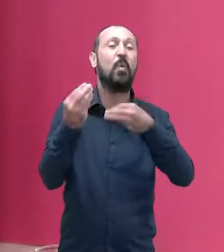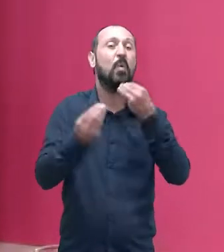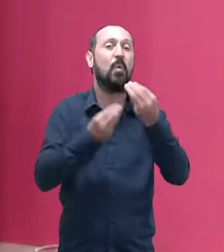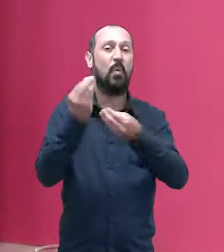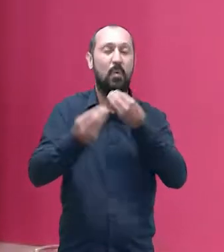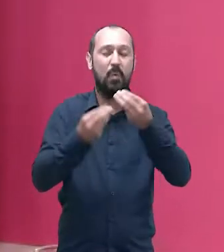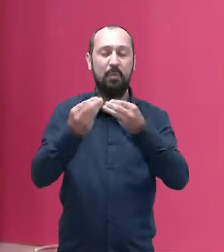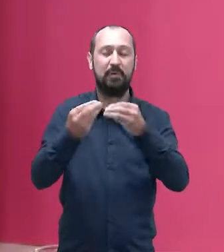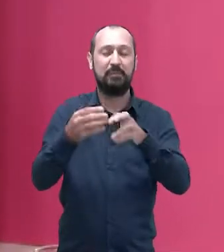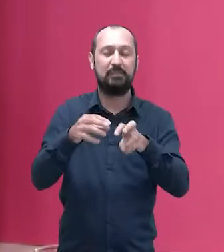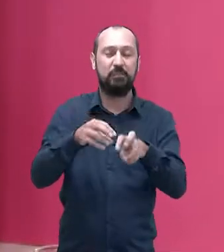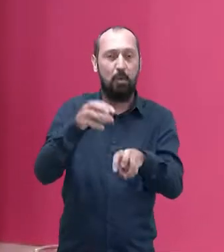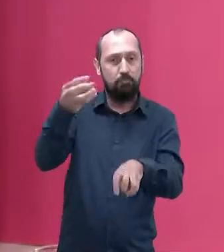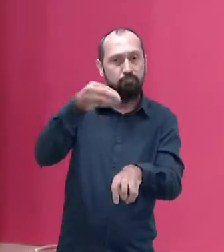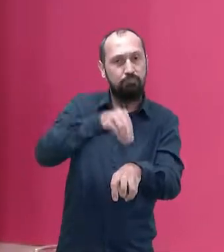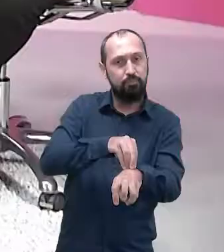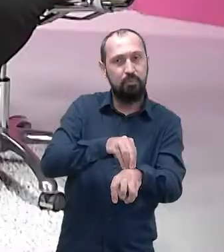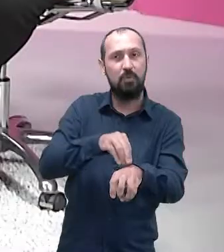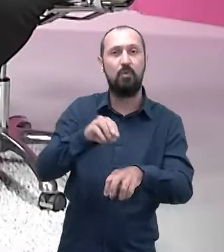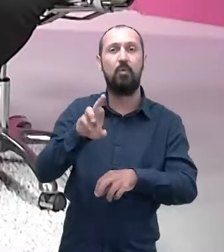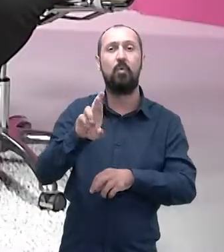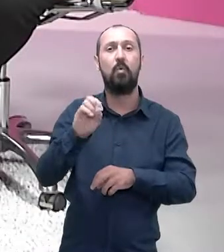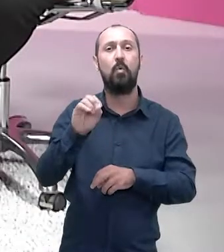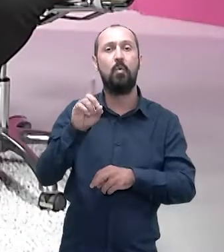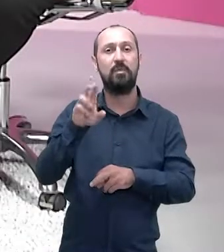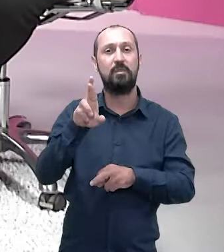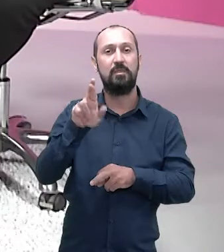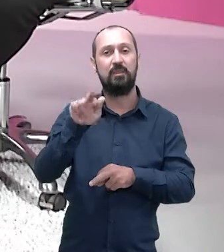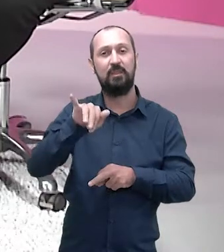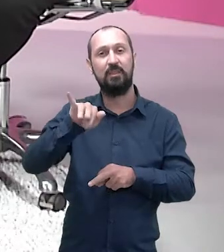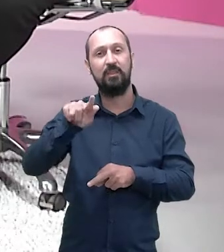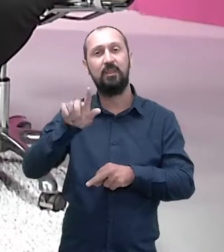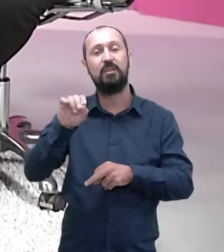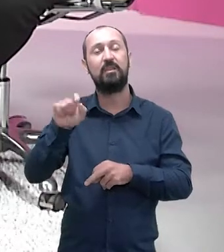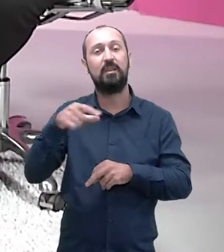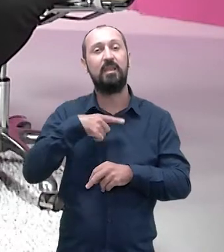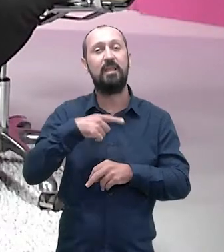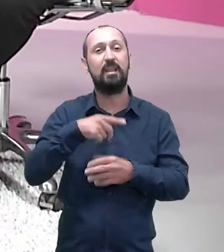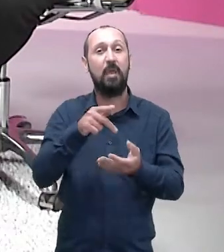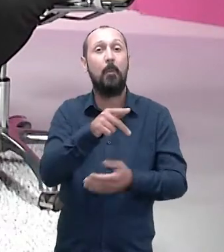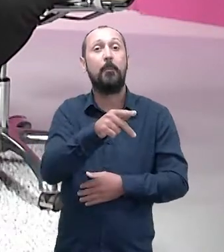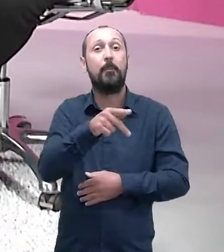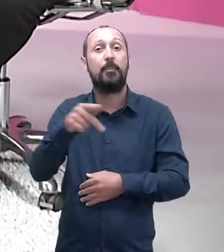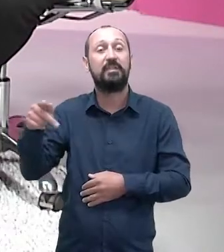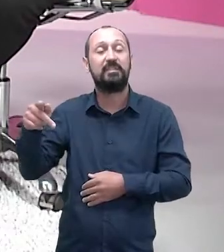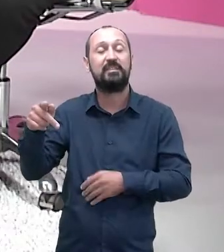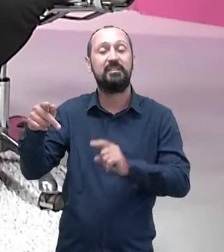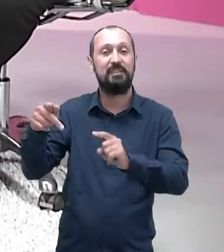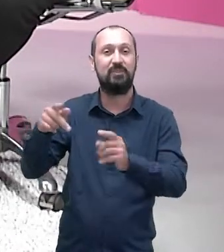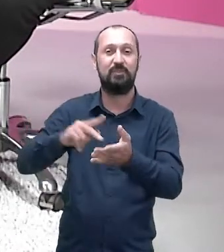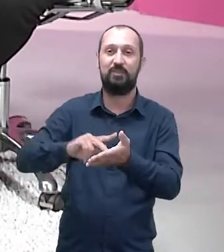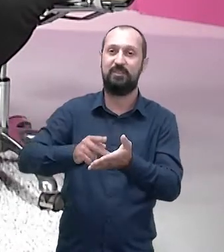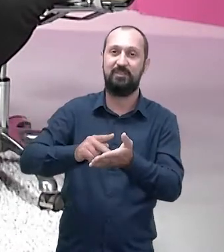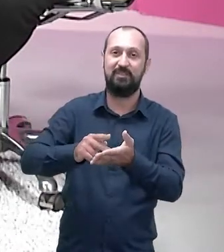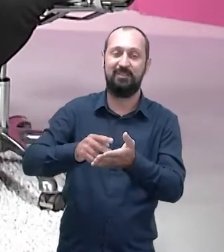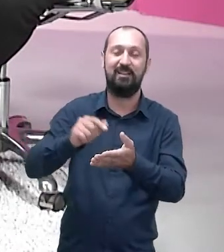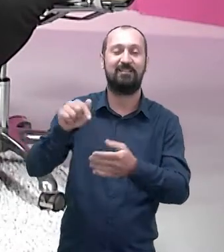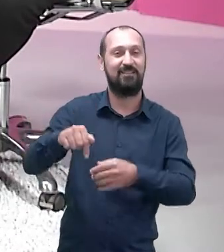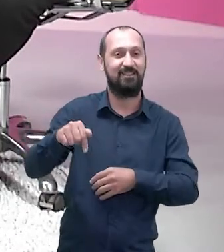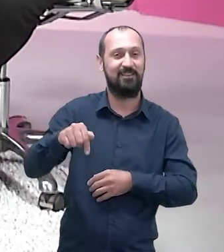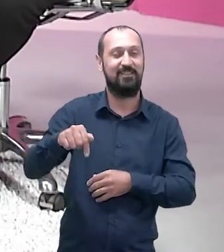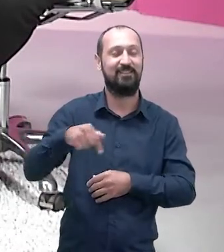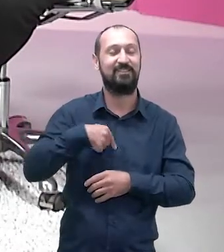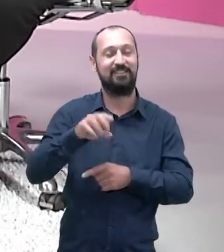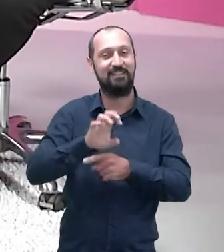sobre essa dinâmica de transporte escolar é o Rodrigo Armoa. Ele que é presidente do sindicato da categoria aqui no estado.